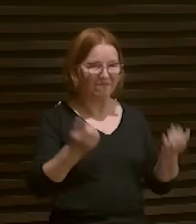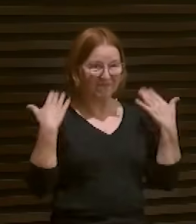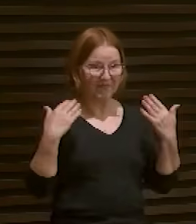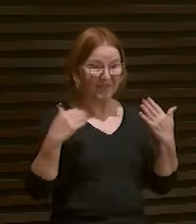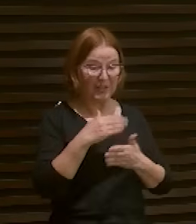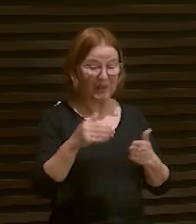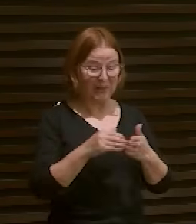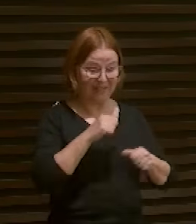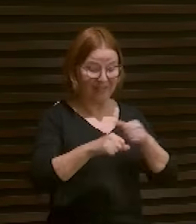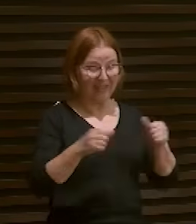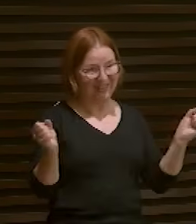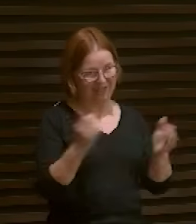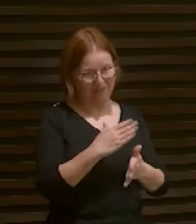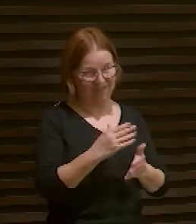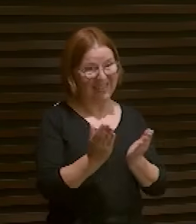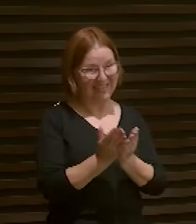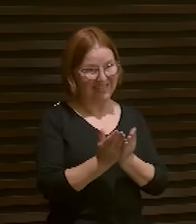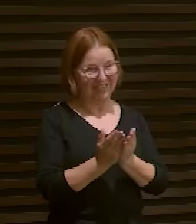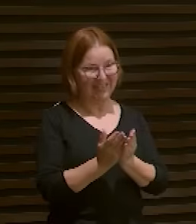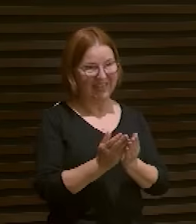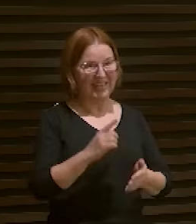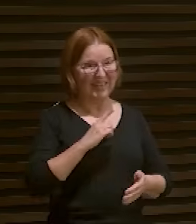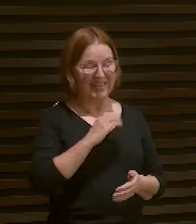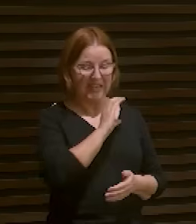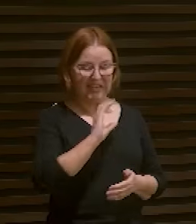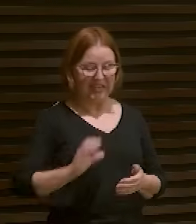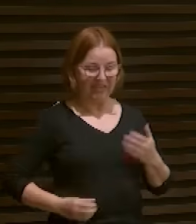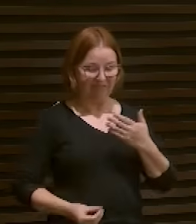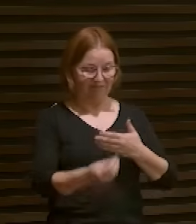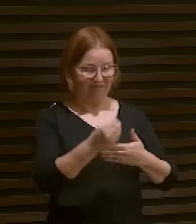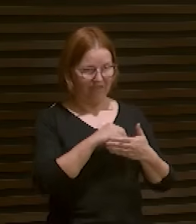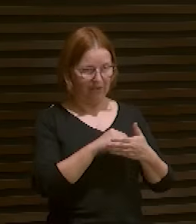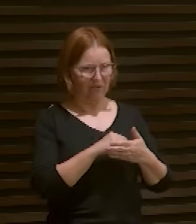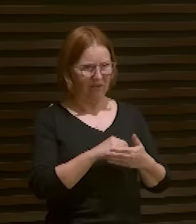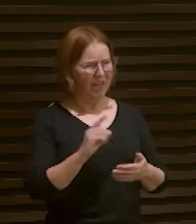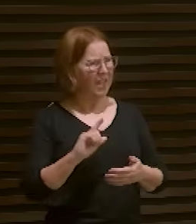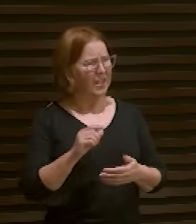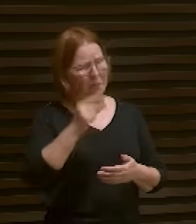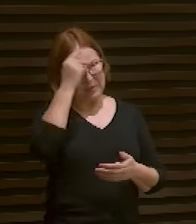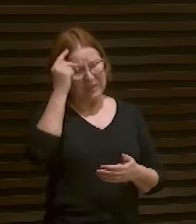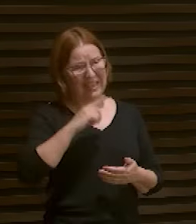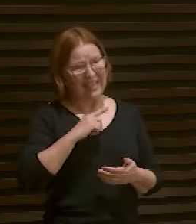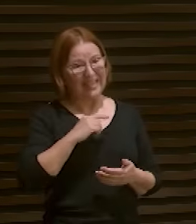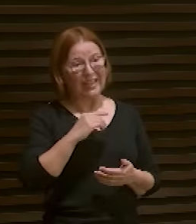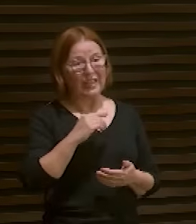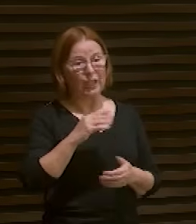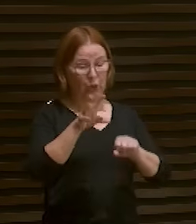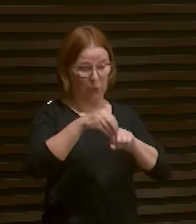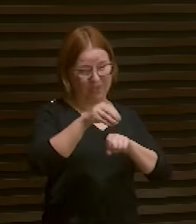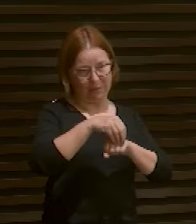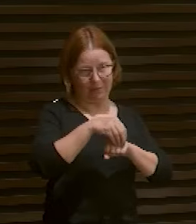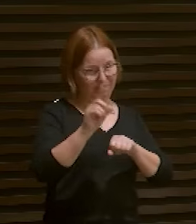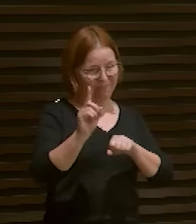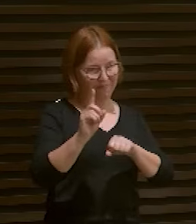novo. O cristão é aquele que tem Cristo habitando. Não é aquele que tem o conhecimento de ser cristão, não.